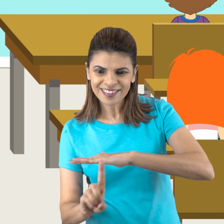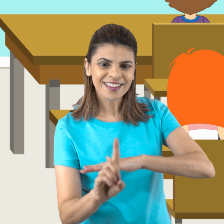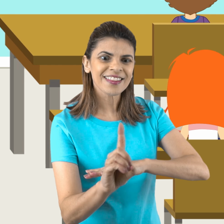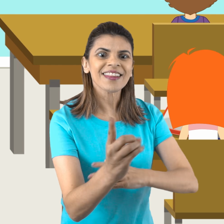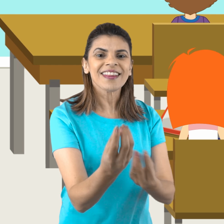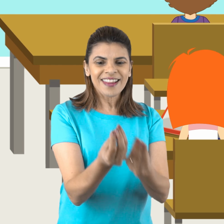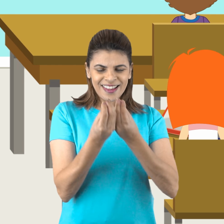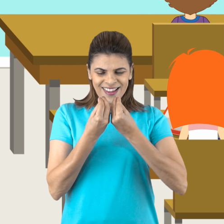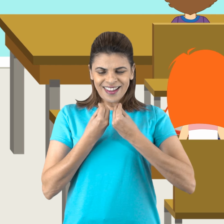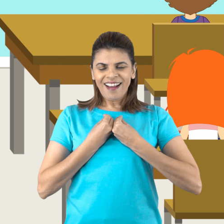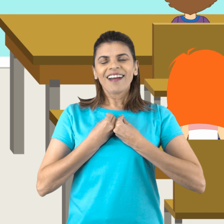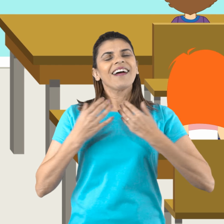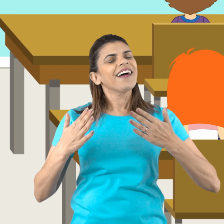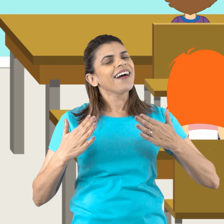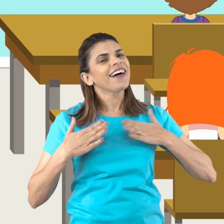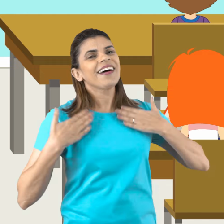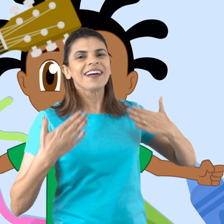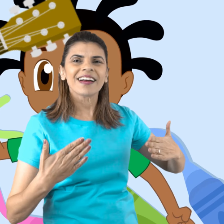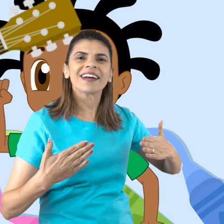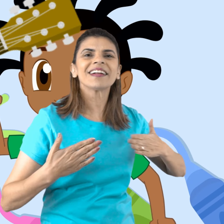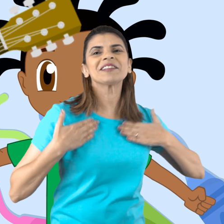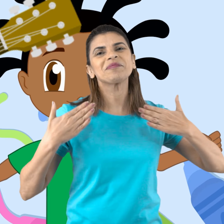entra na sala Ela traz